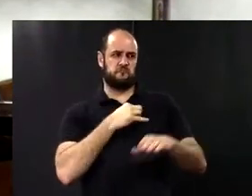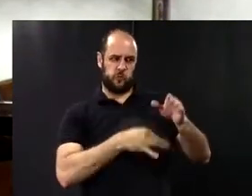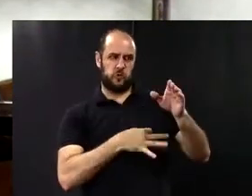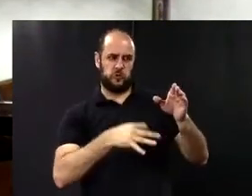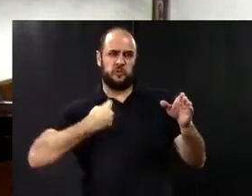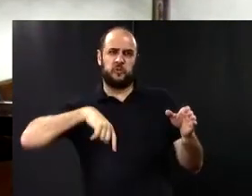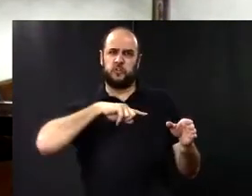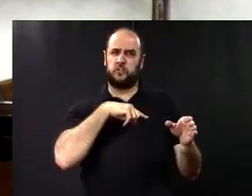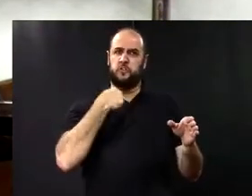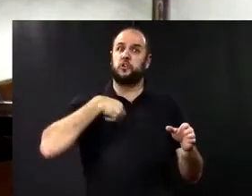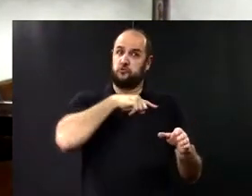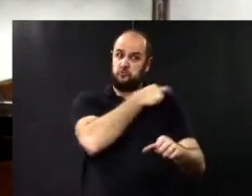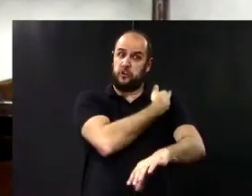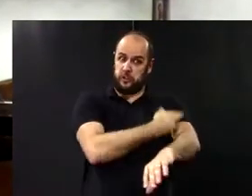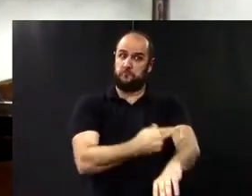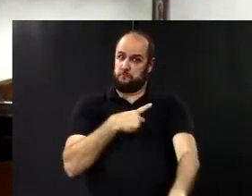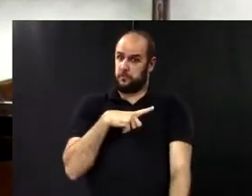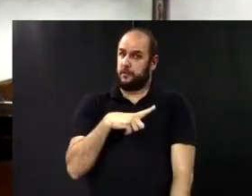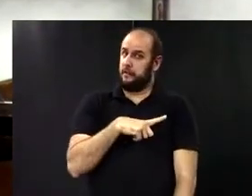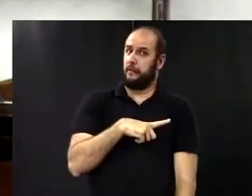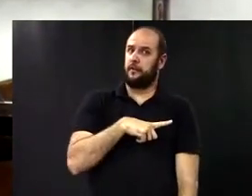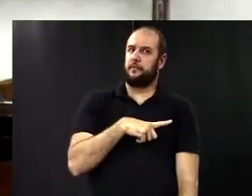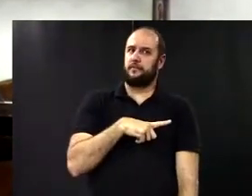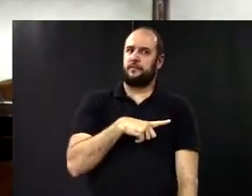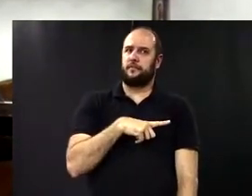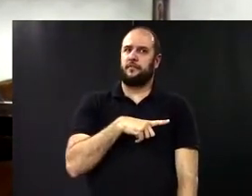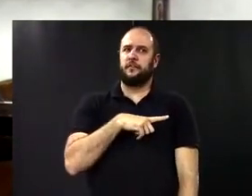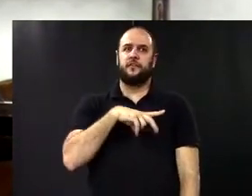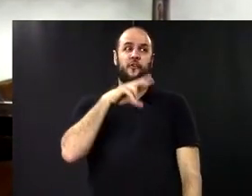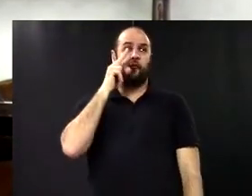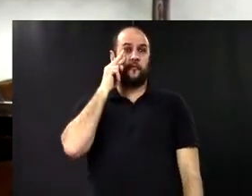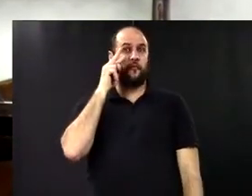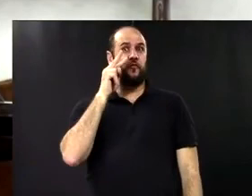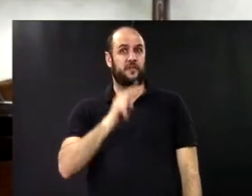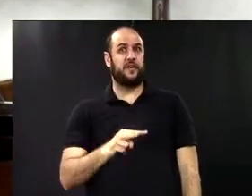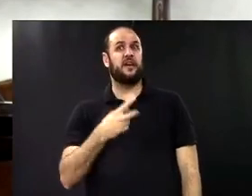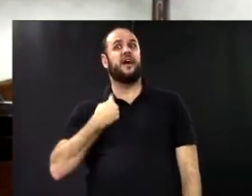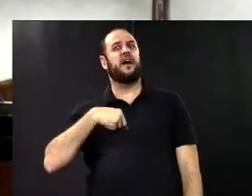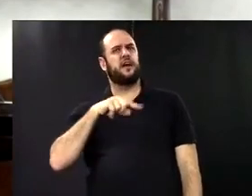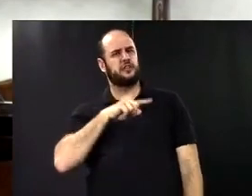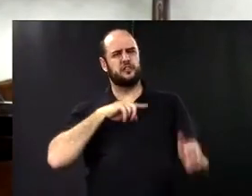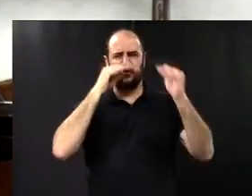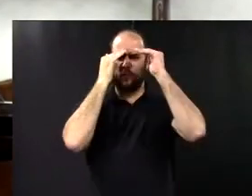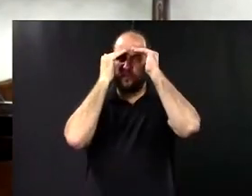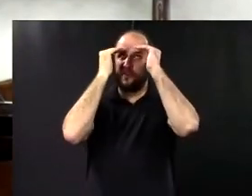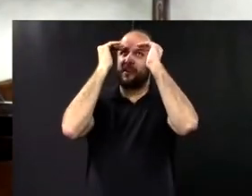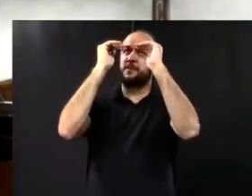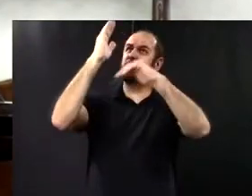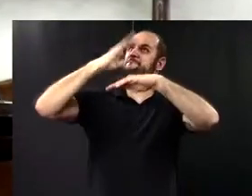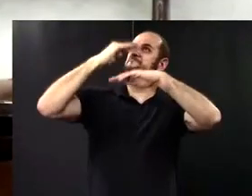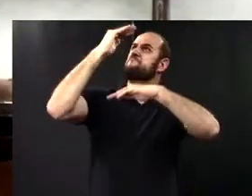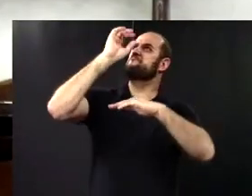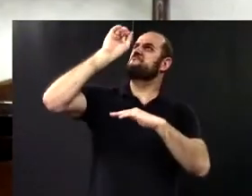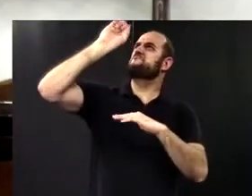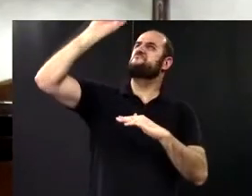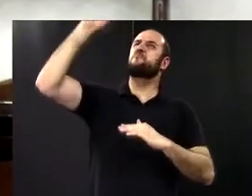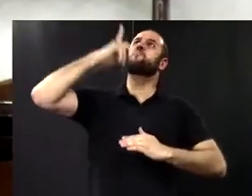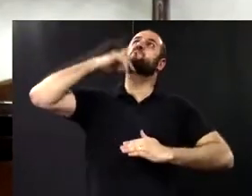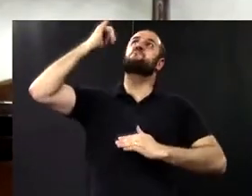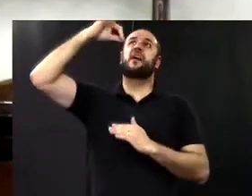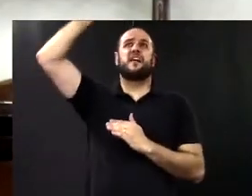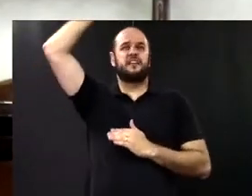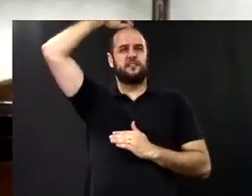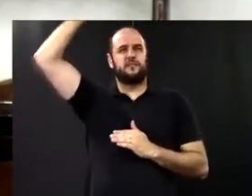os respeitávamos. Não havemos de estar em muito maior submissão ao Pai espiritual e então